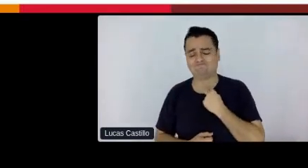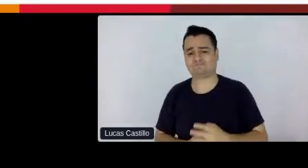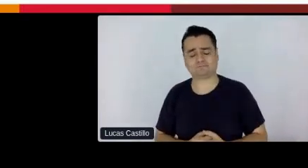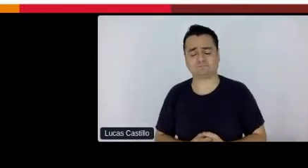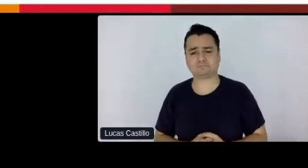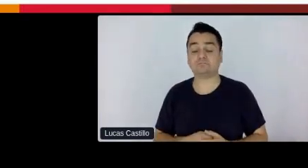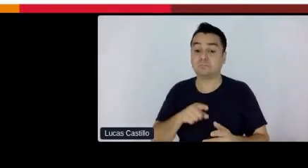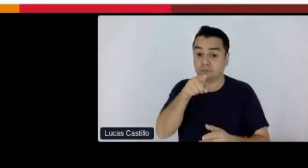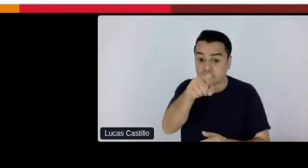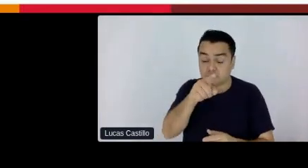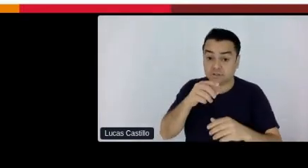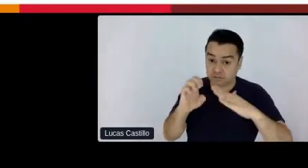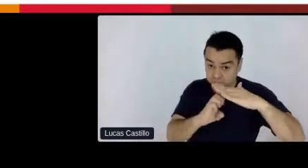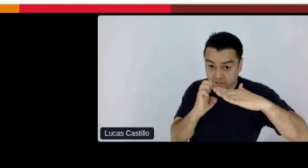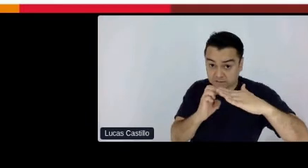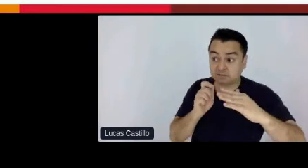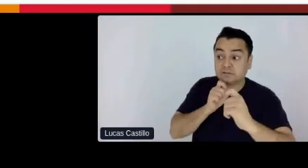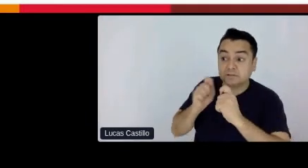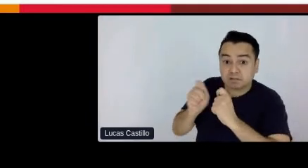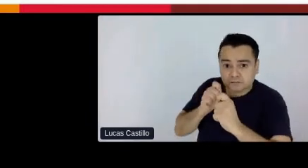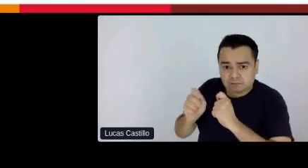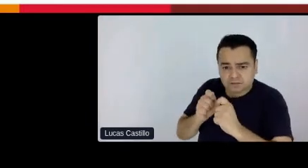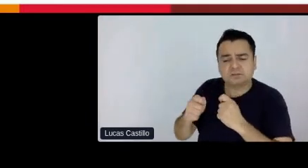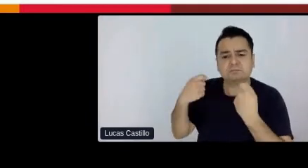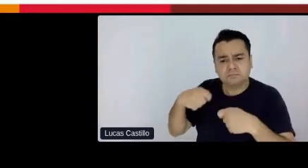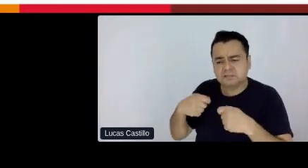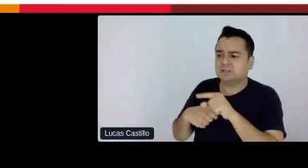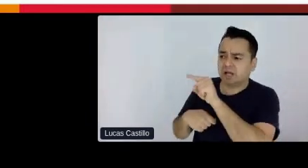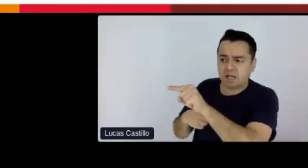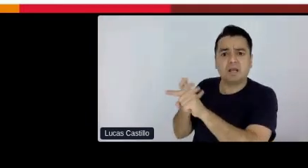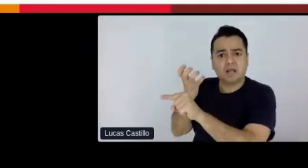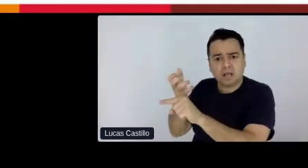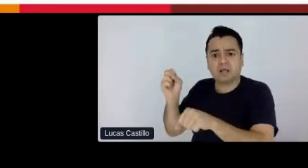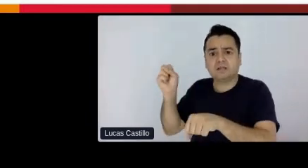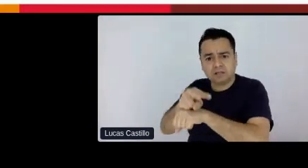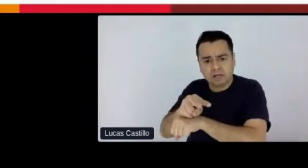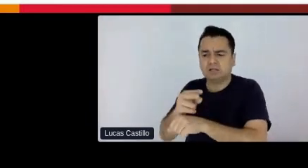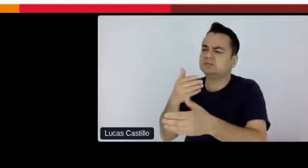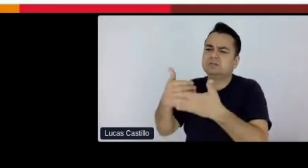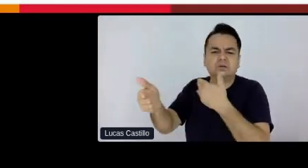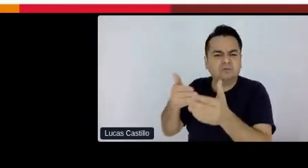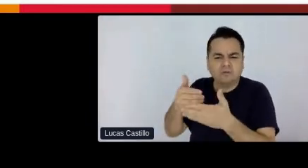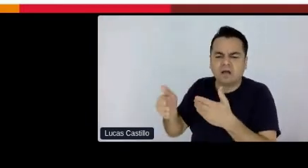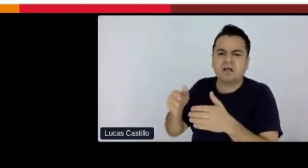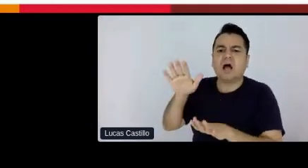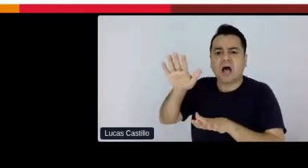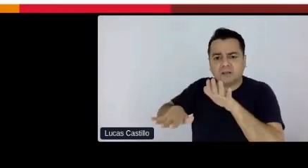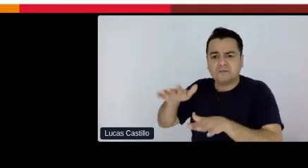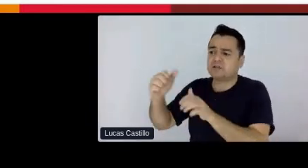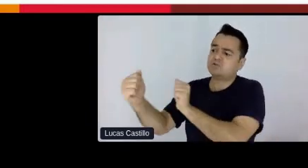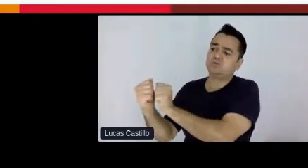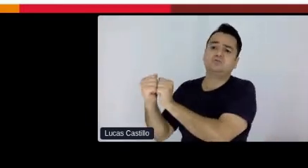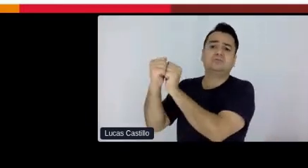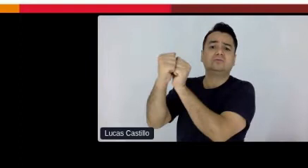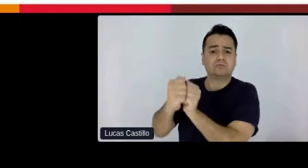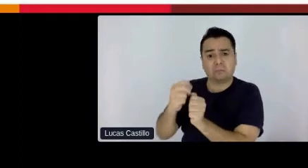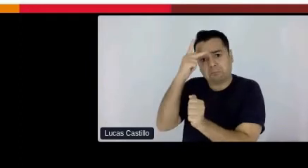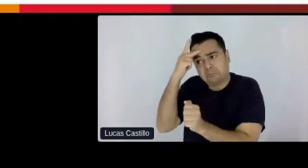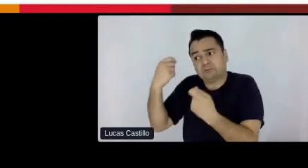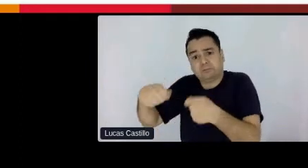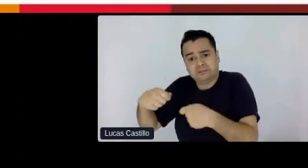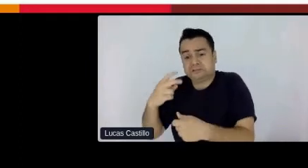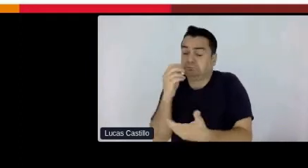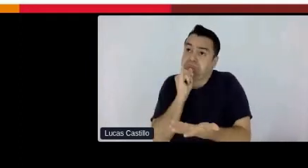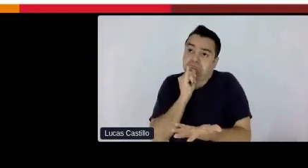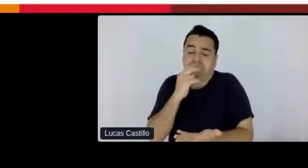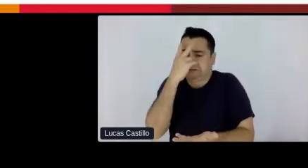entrevista, fale diretamente com o seu candidato, mesmo que ele esteja acompanhado. Seja natural nesse momento com a